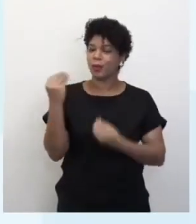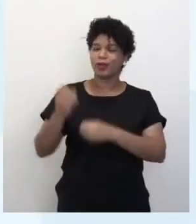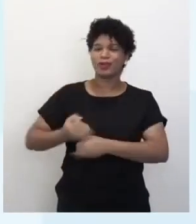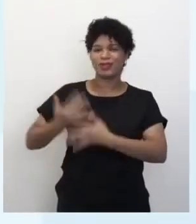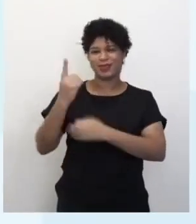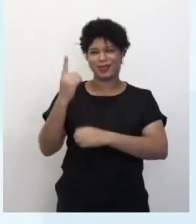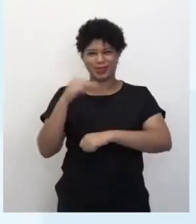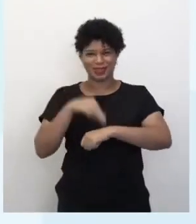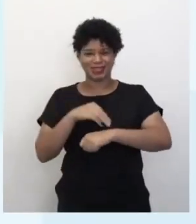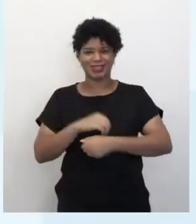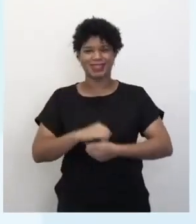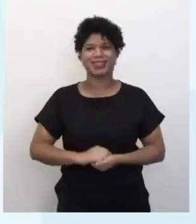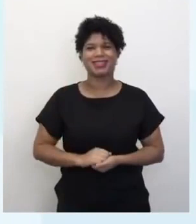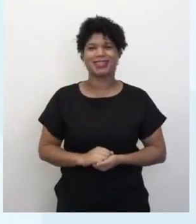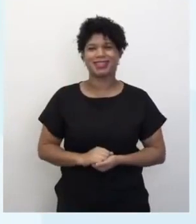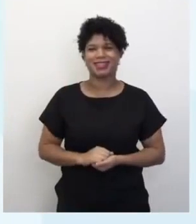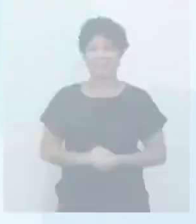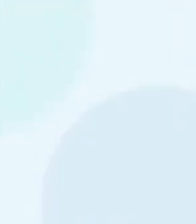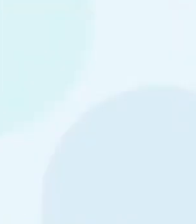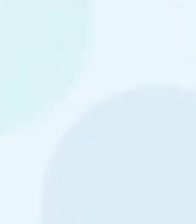minuto.